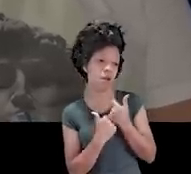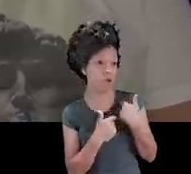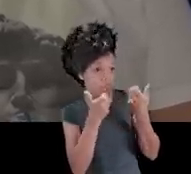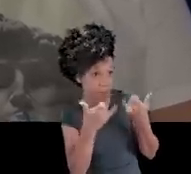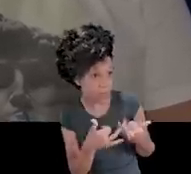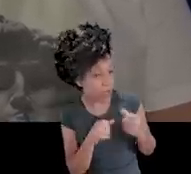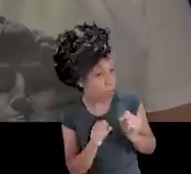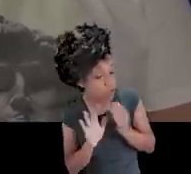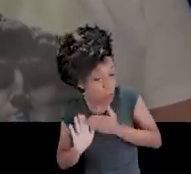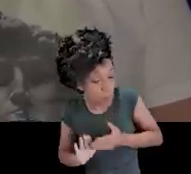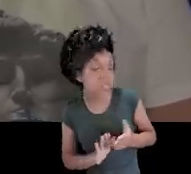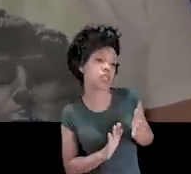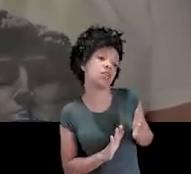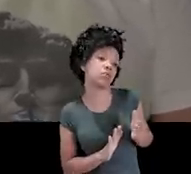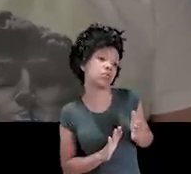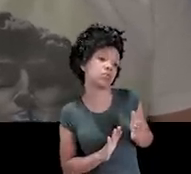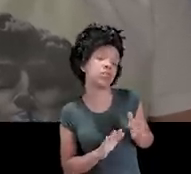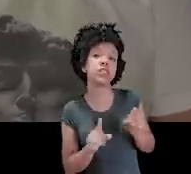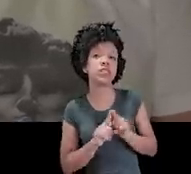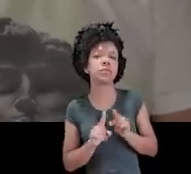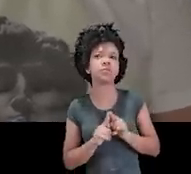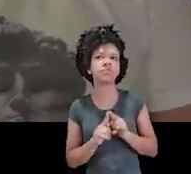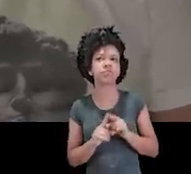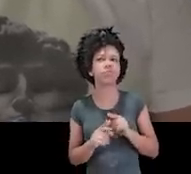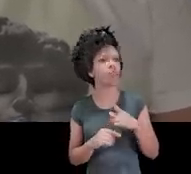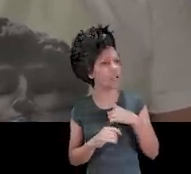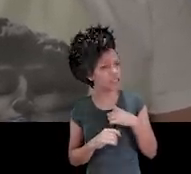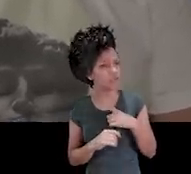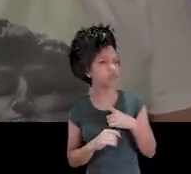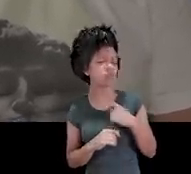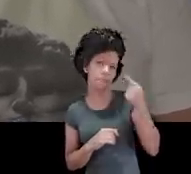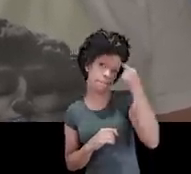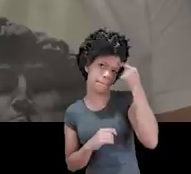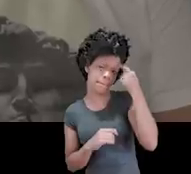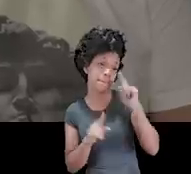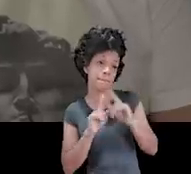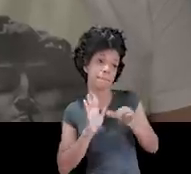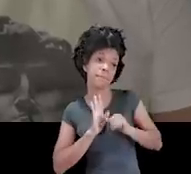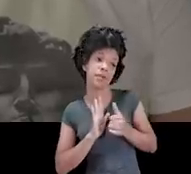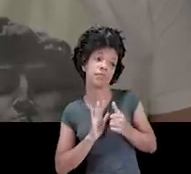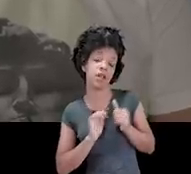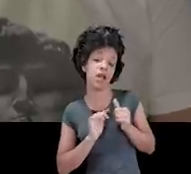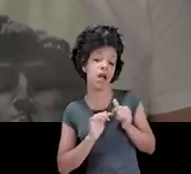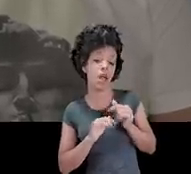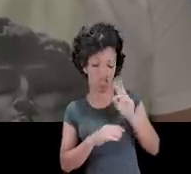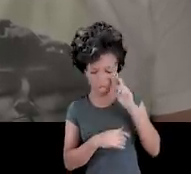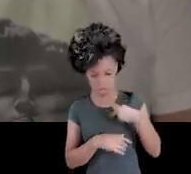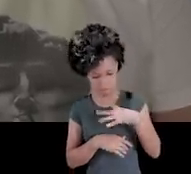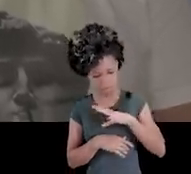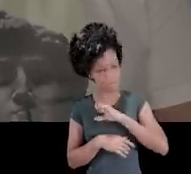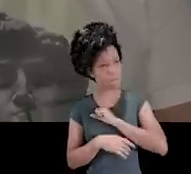que isso pode ser um processo e que, por mais que ela tenha isso, ela deve trabalhar primeiro esse auto-amor,